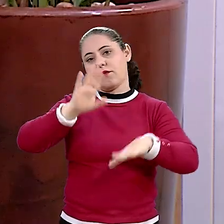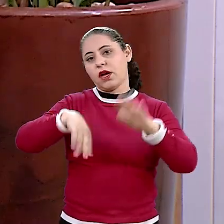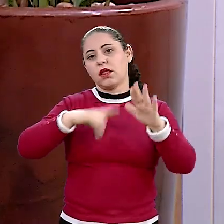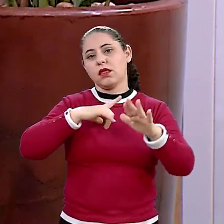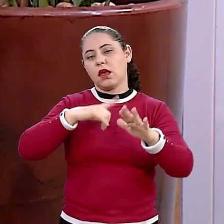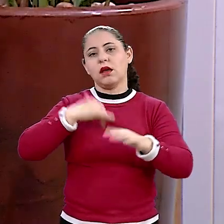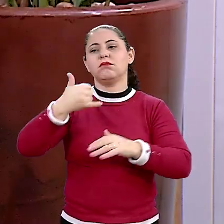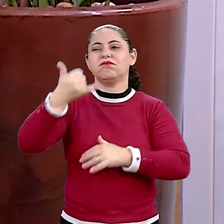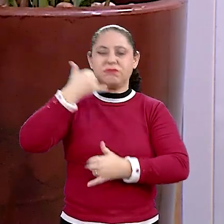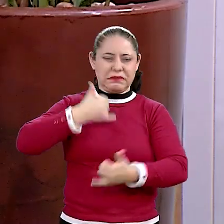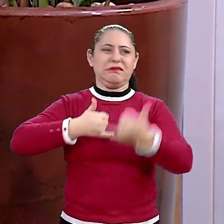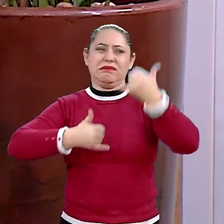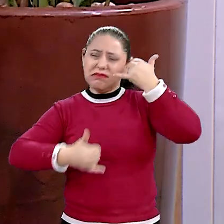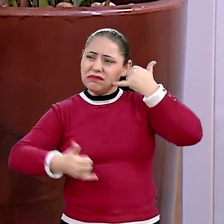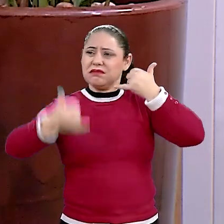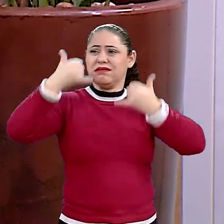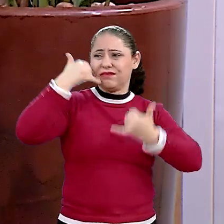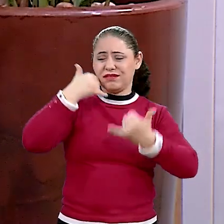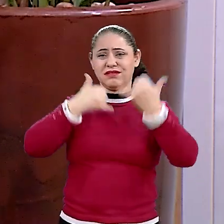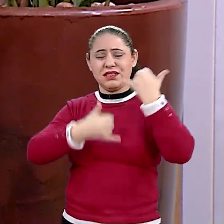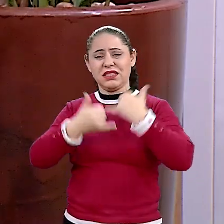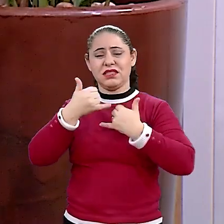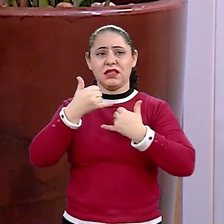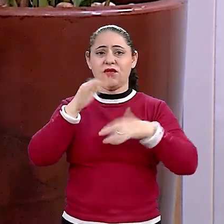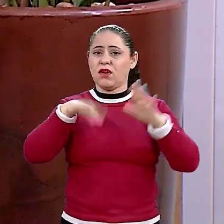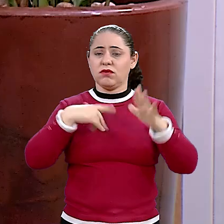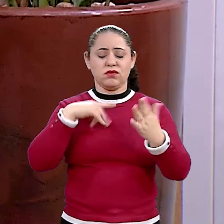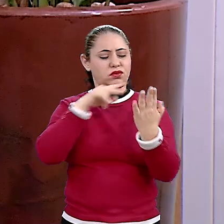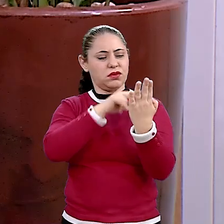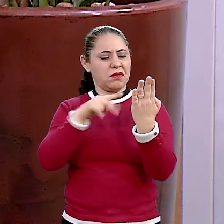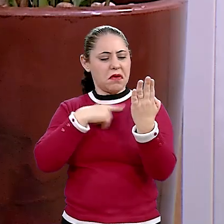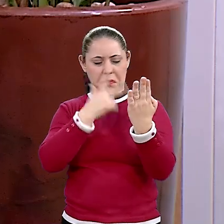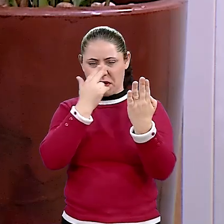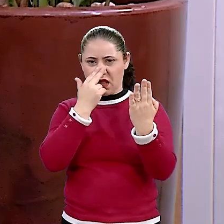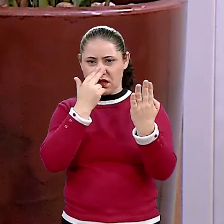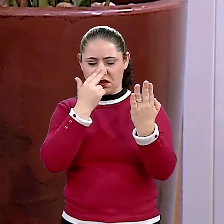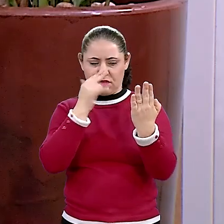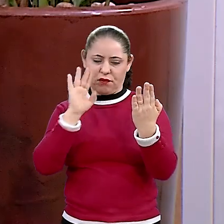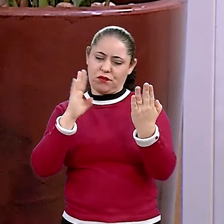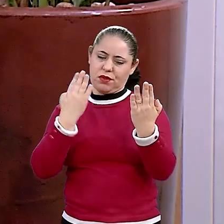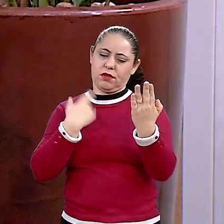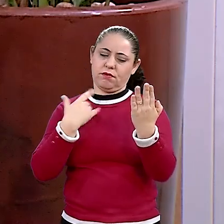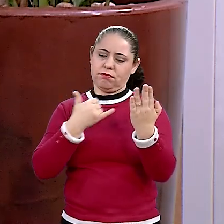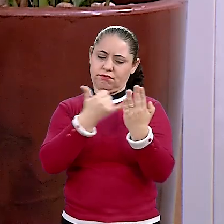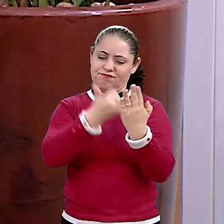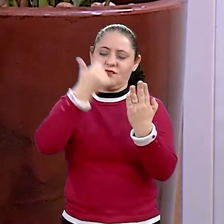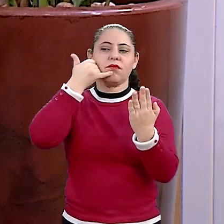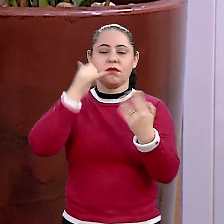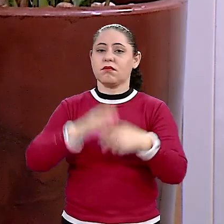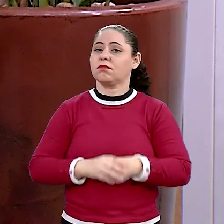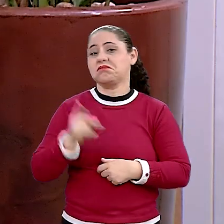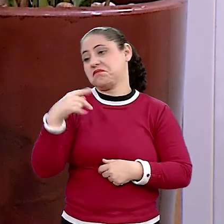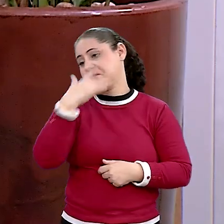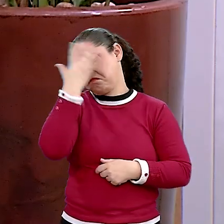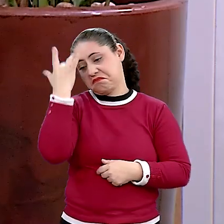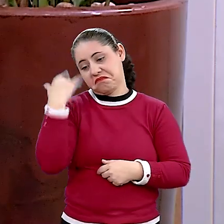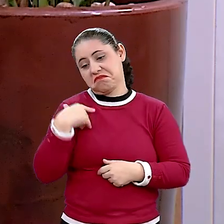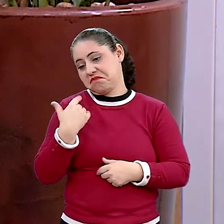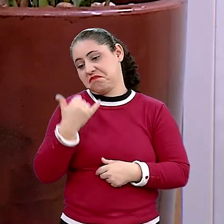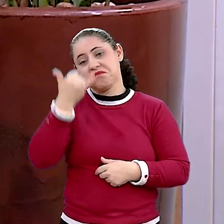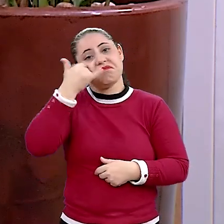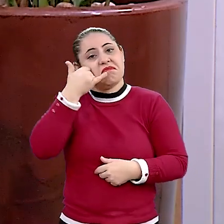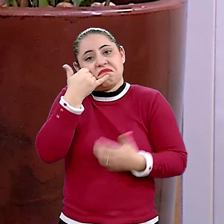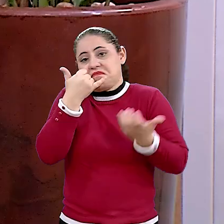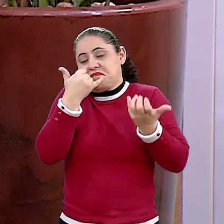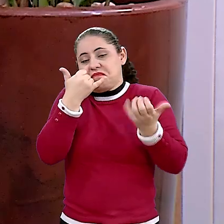tantas ligações, né, dessas operadoras de telefone, você não viu aquilo, você achou que era spam, e você não atendeu. Ele fala assim, a pessoa não atendeu, não